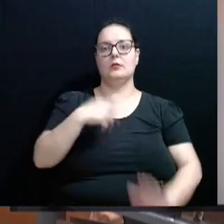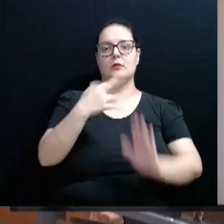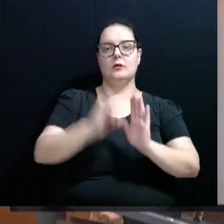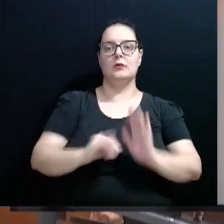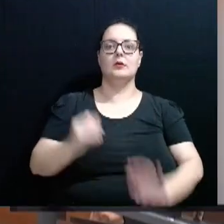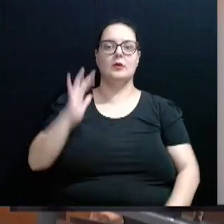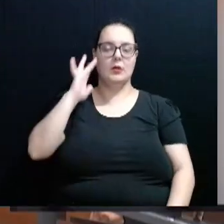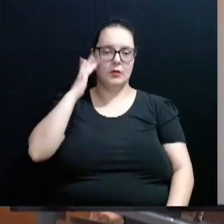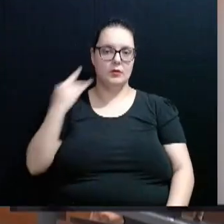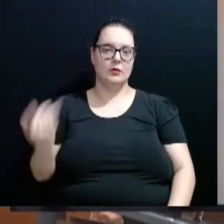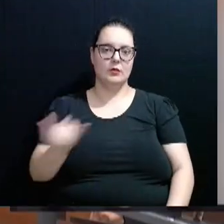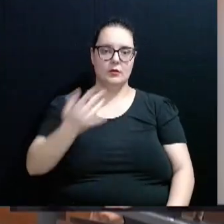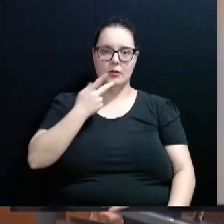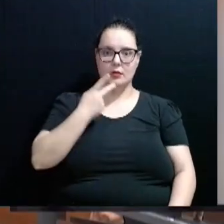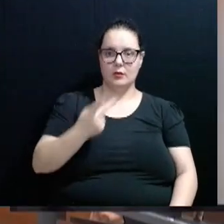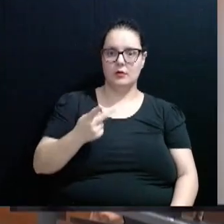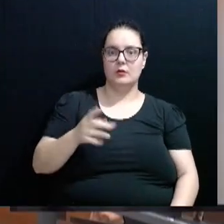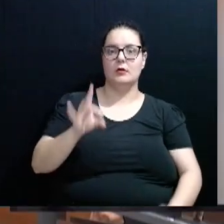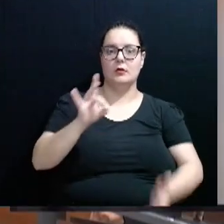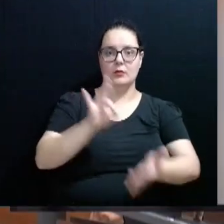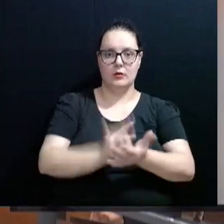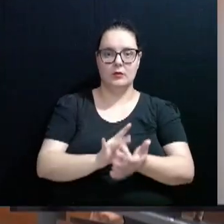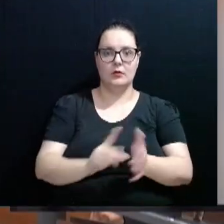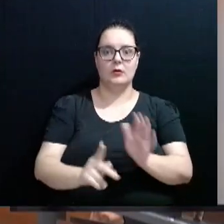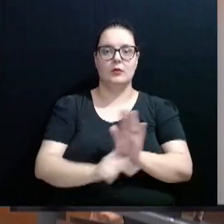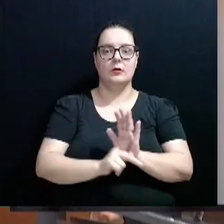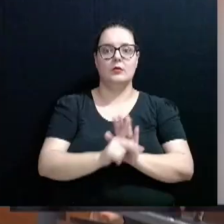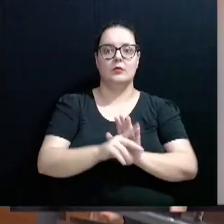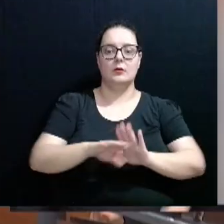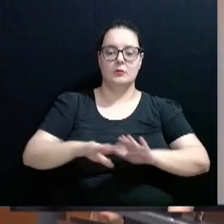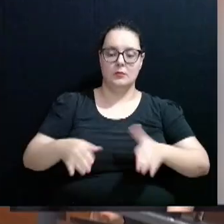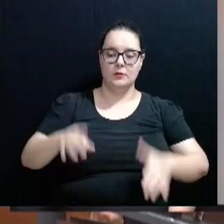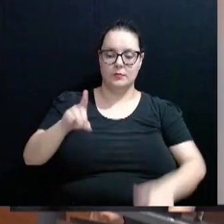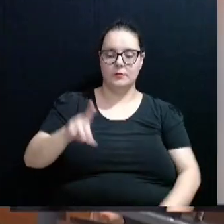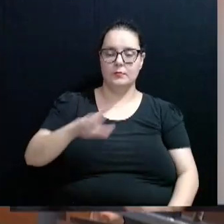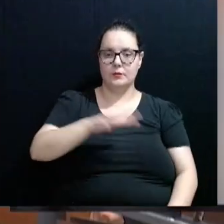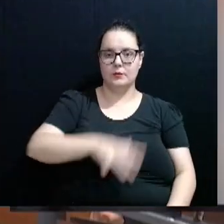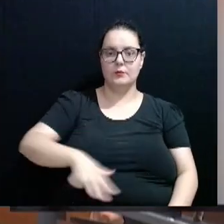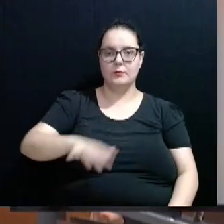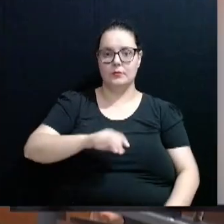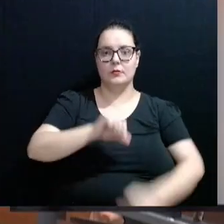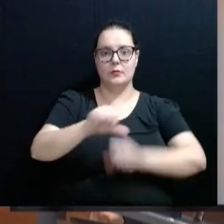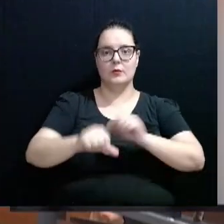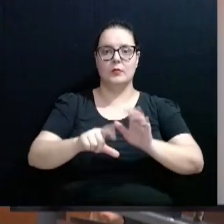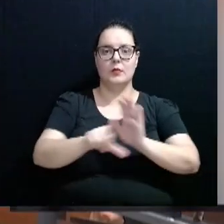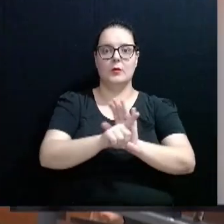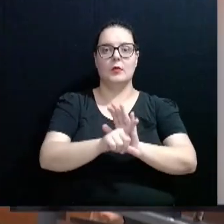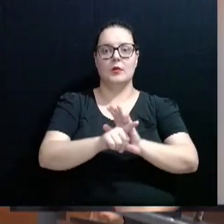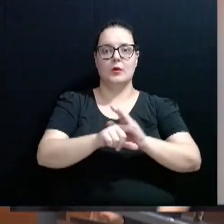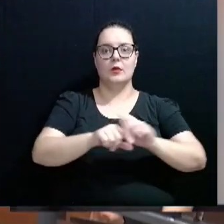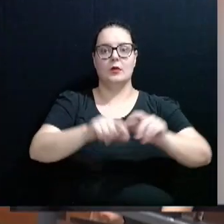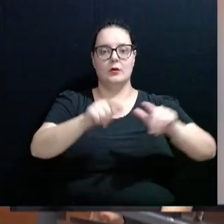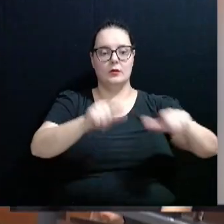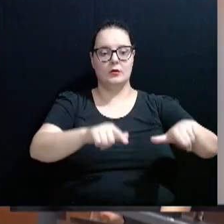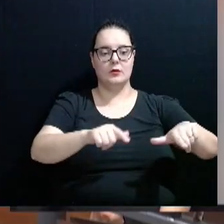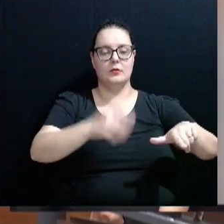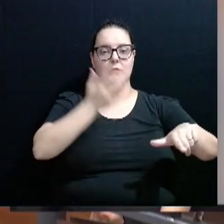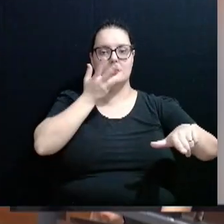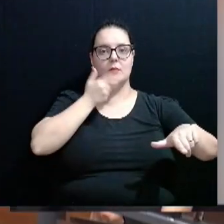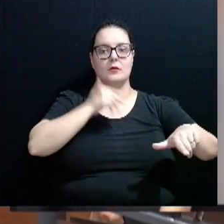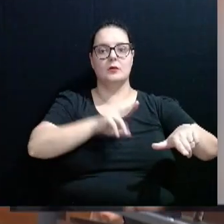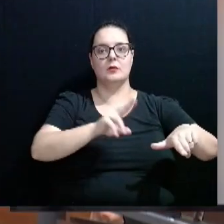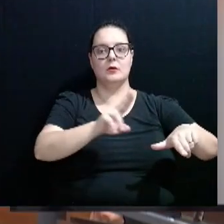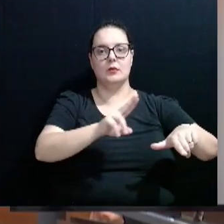dizer que, na verdade, é um projeto da mesa da Câmara que altera a lei da criação do Espaço Criança, denominando, então, o Espaço